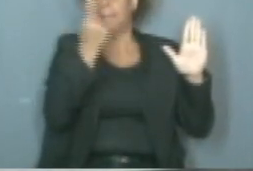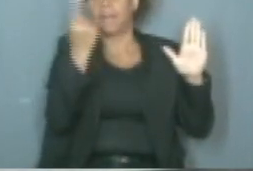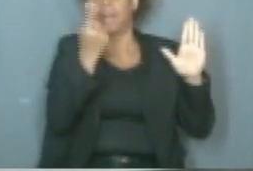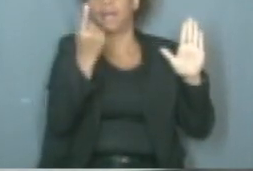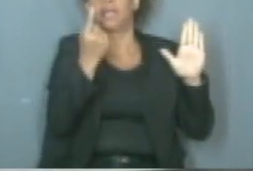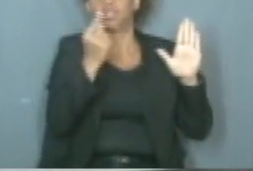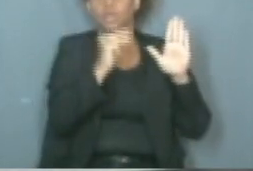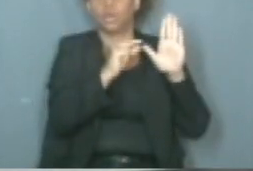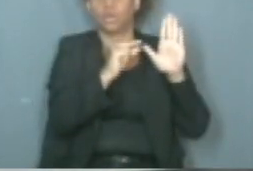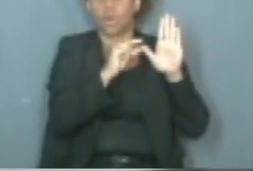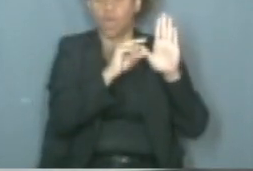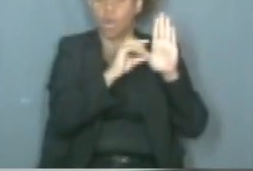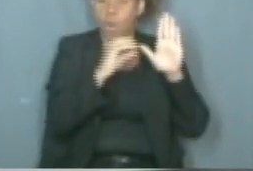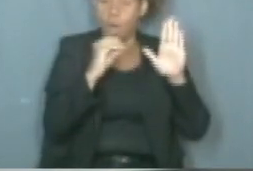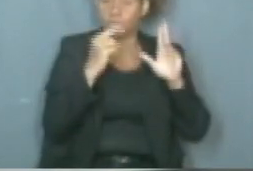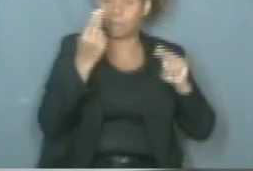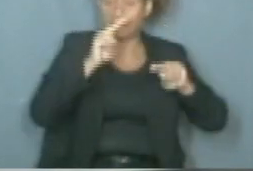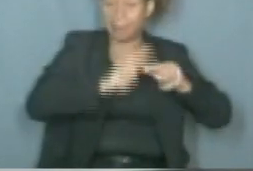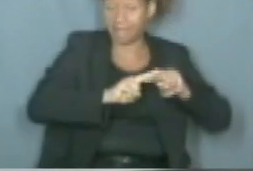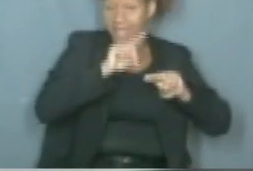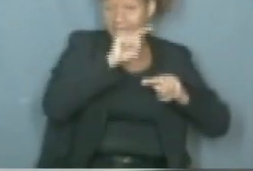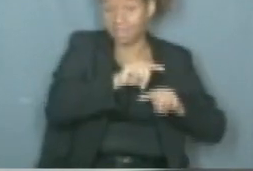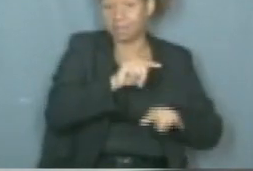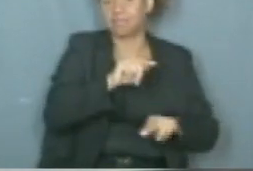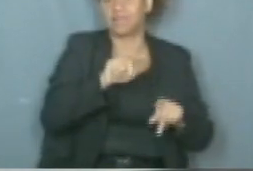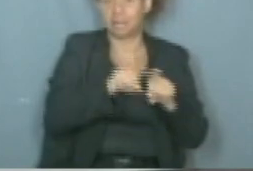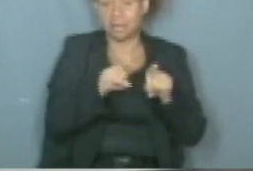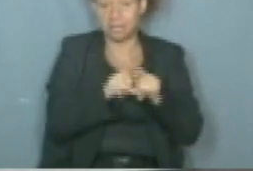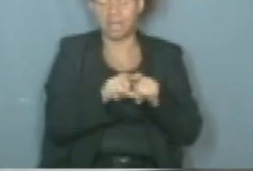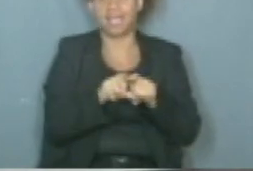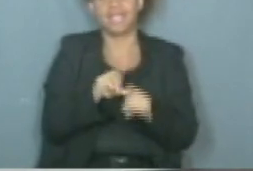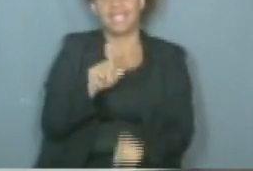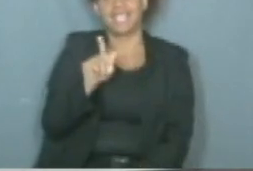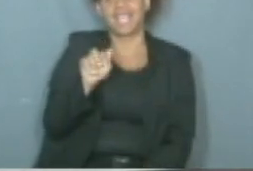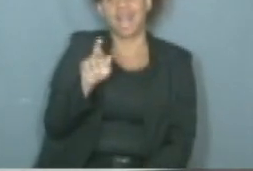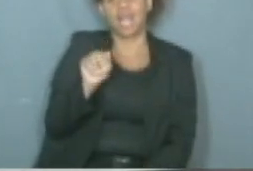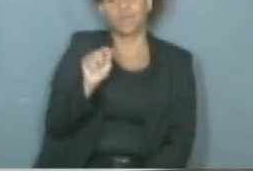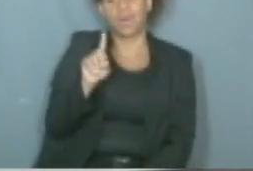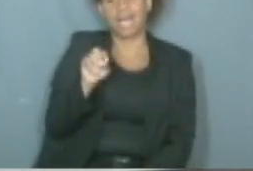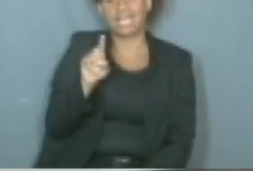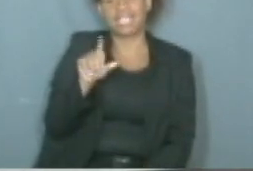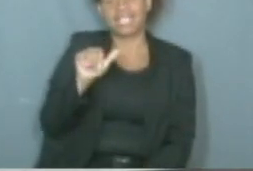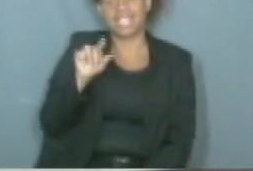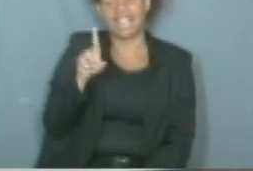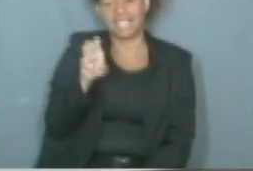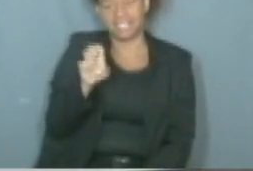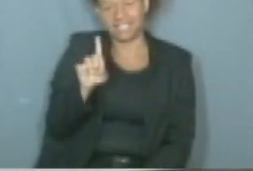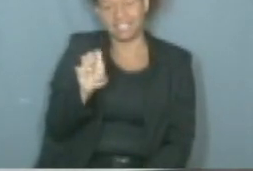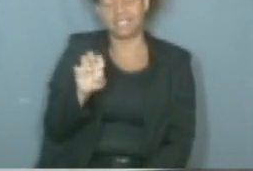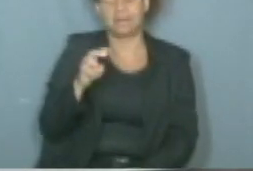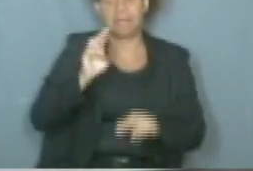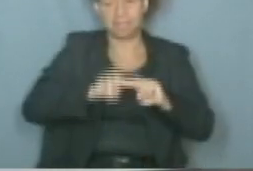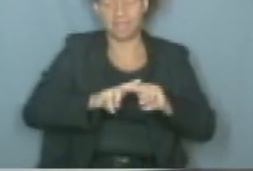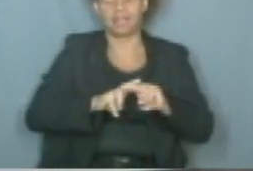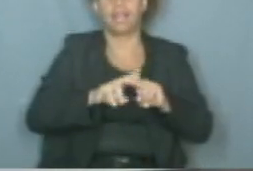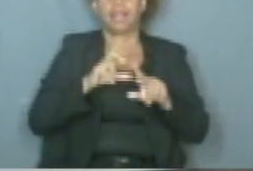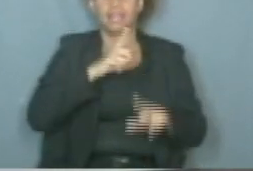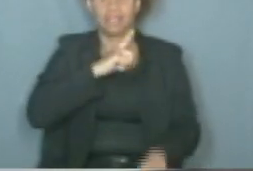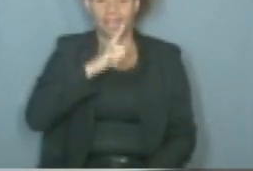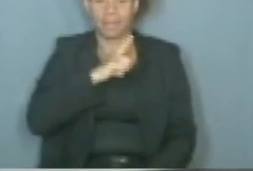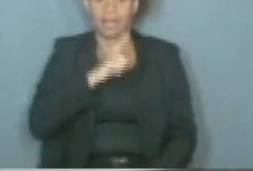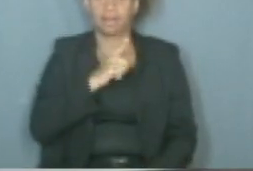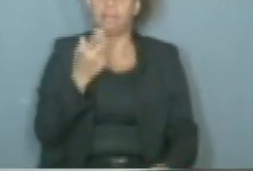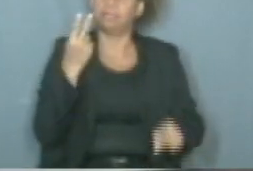312 do Código de Processo Penal e no princípio da gradualidade da pena. exigindo, portanto,